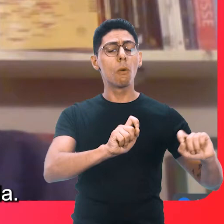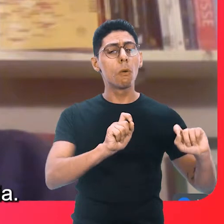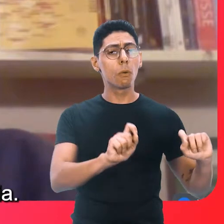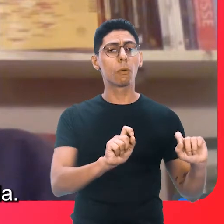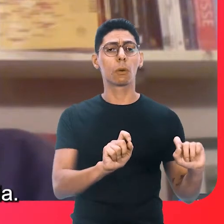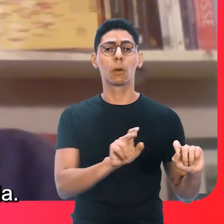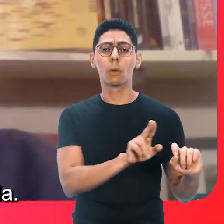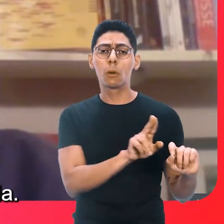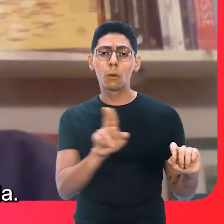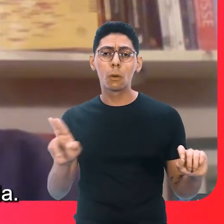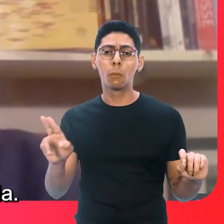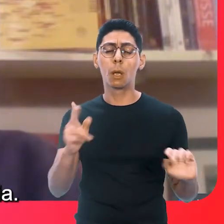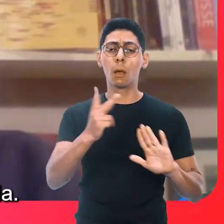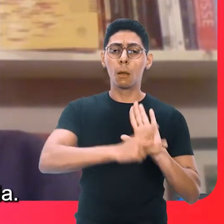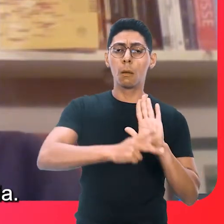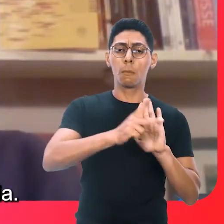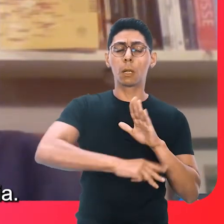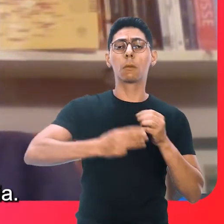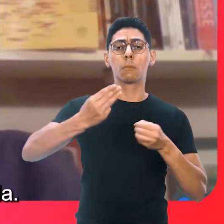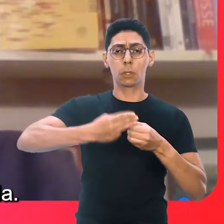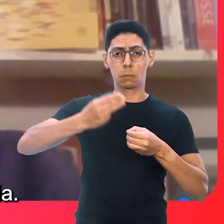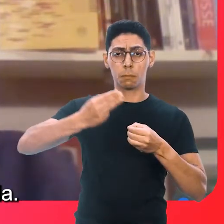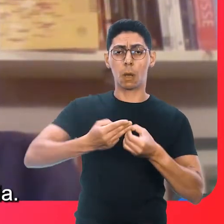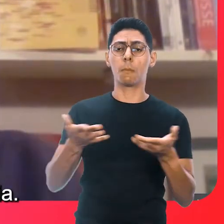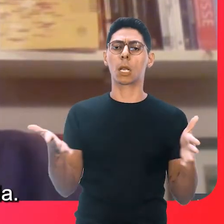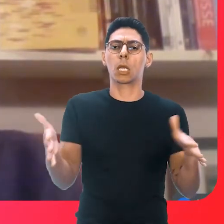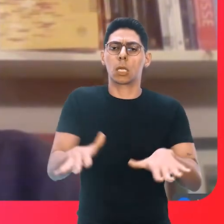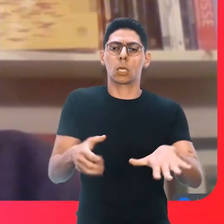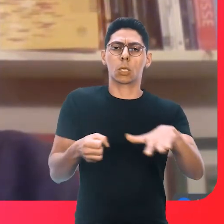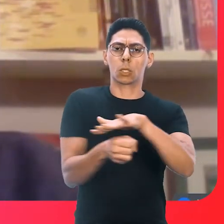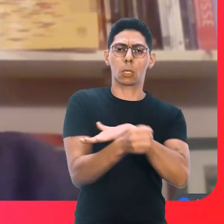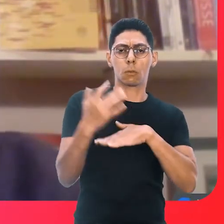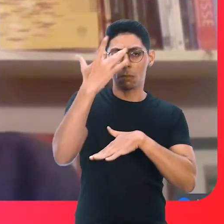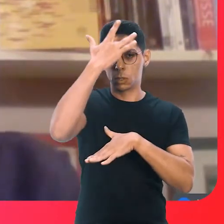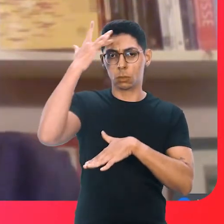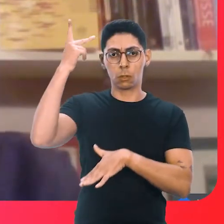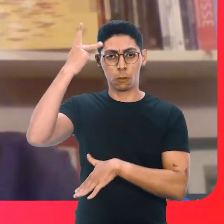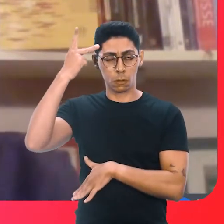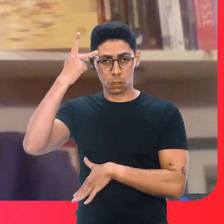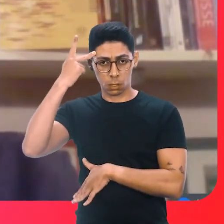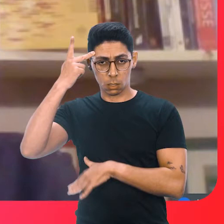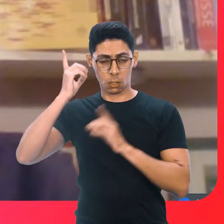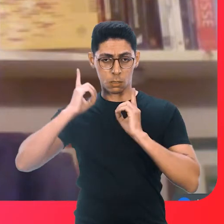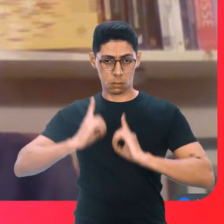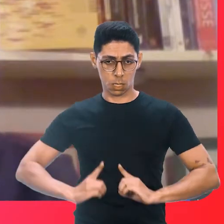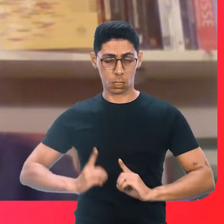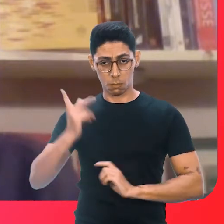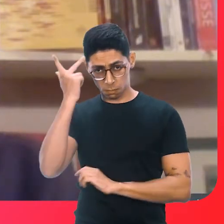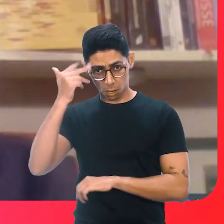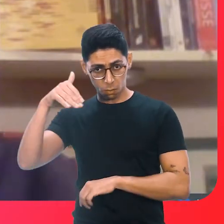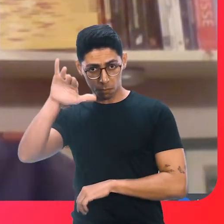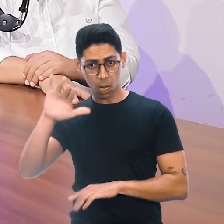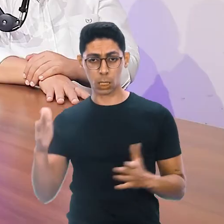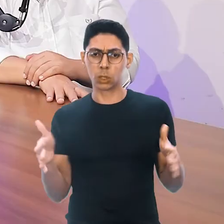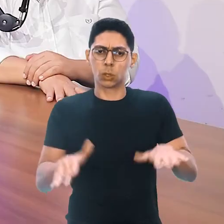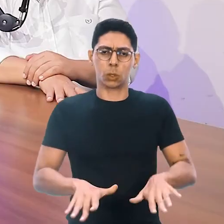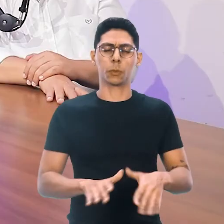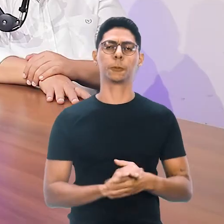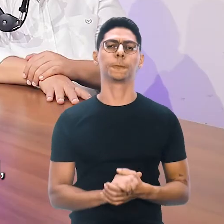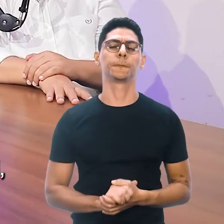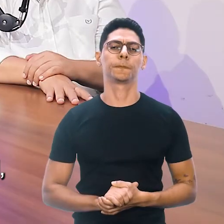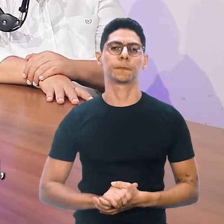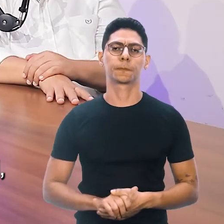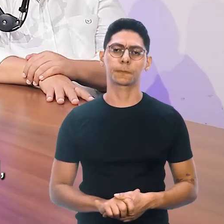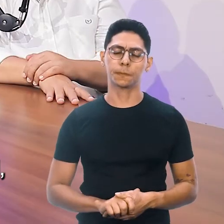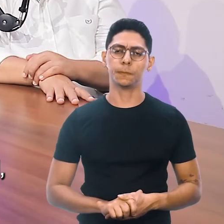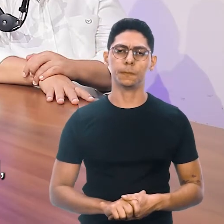chamávamos, então, de Plano Municipal para a Inclusão da Pessoa com Deficiência São Paulo Mais Inclusiva. Era esse nome. Uhum. Em nível